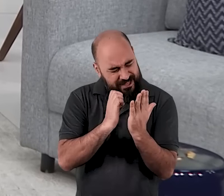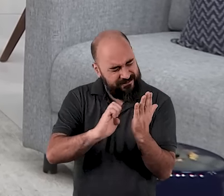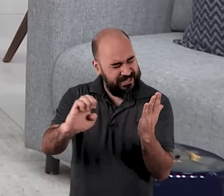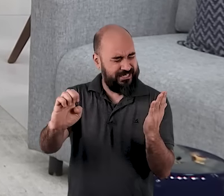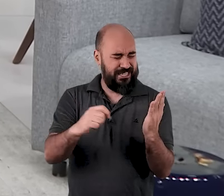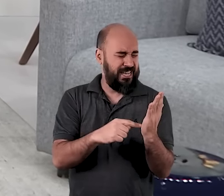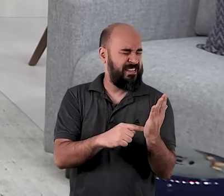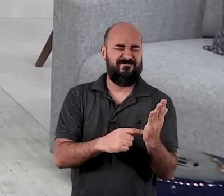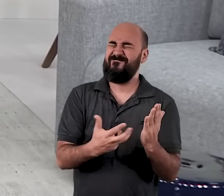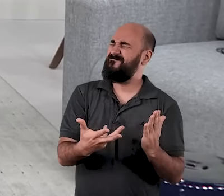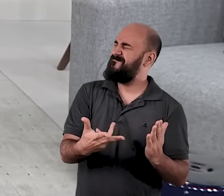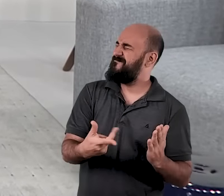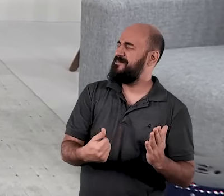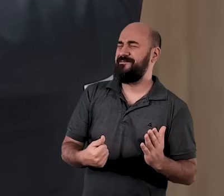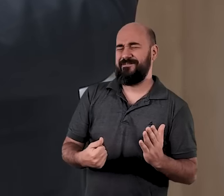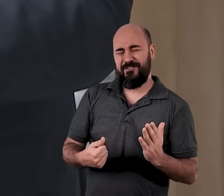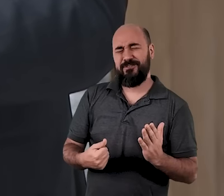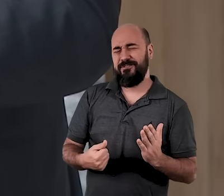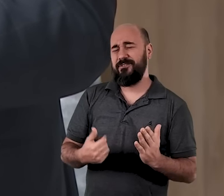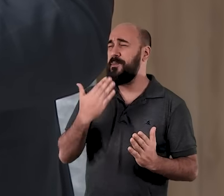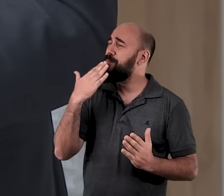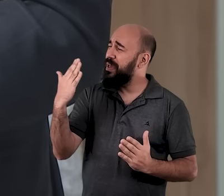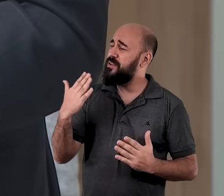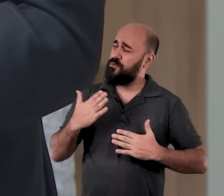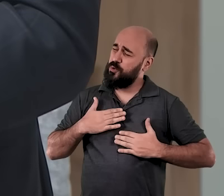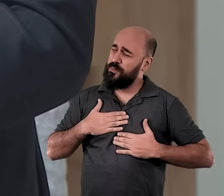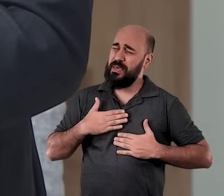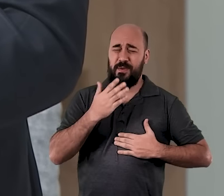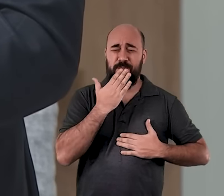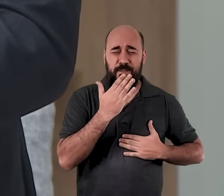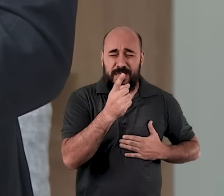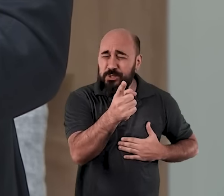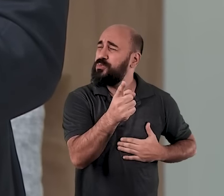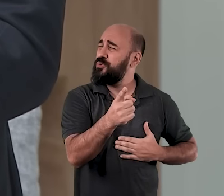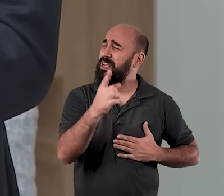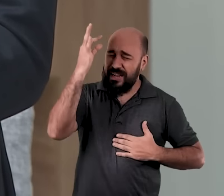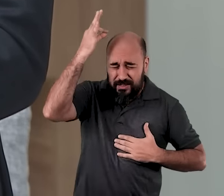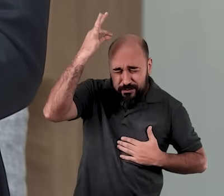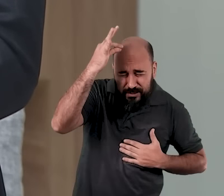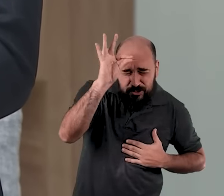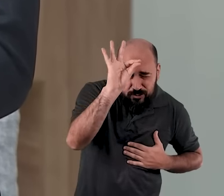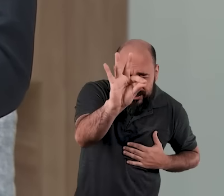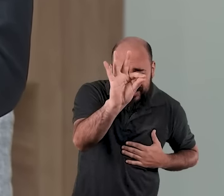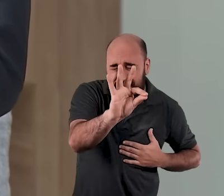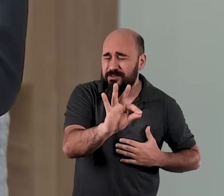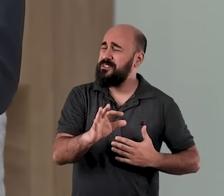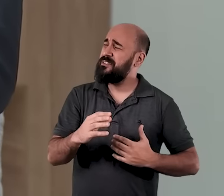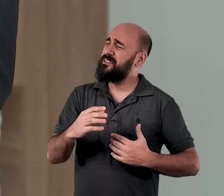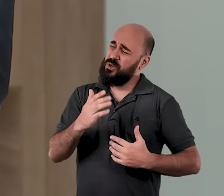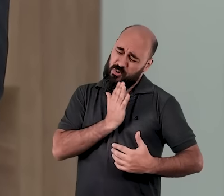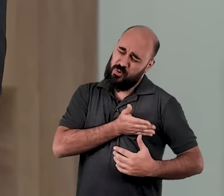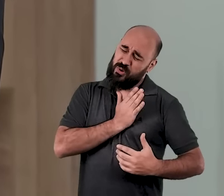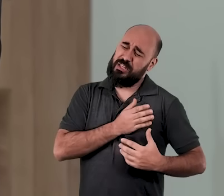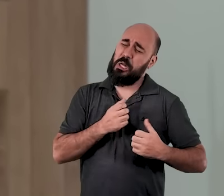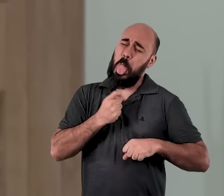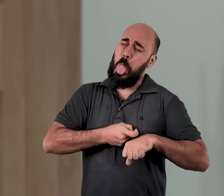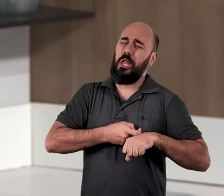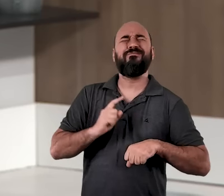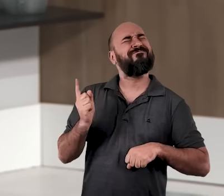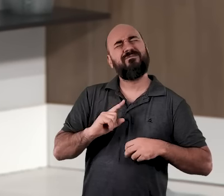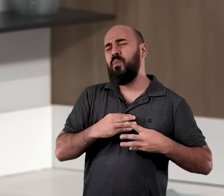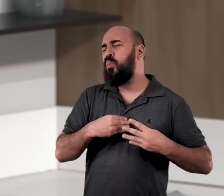peço, Senhor, por mim e por todos que estão orando comigo agora, Senhor. Quebranta o nosso coração, Senhor. Sensibiliza